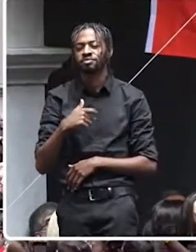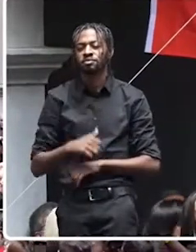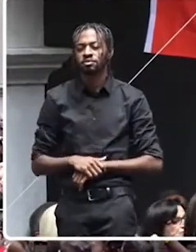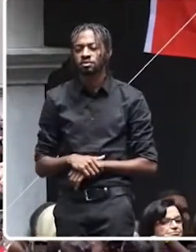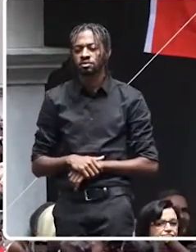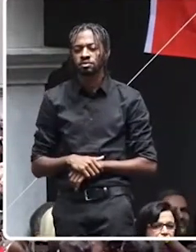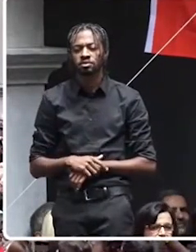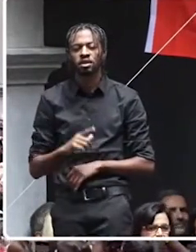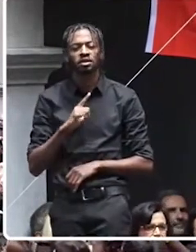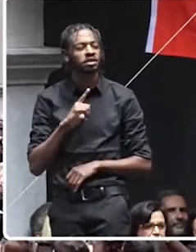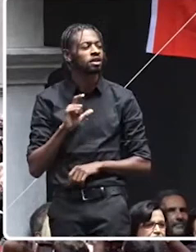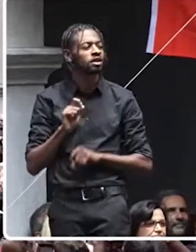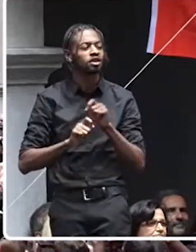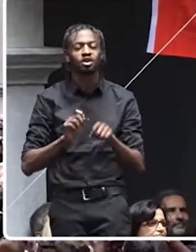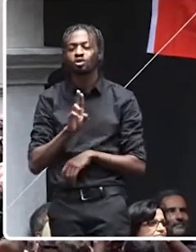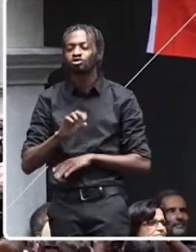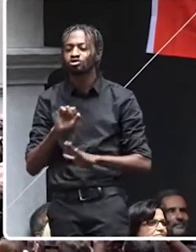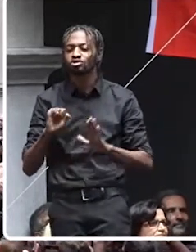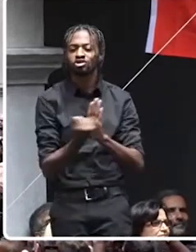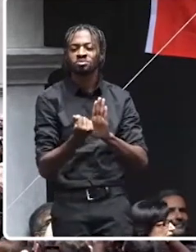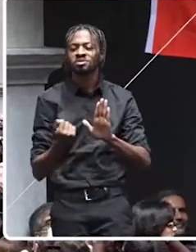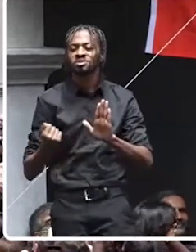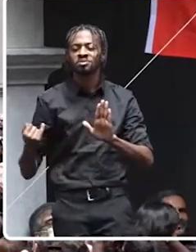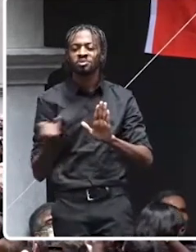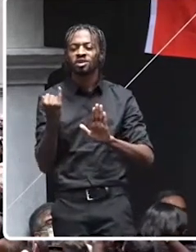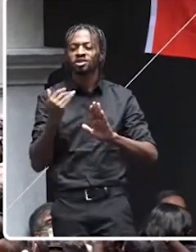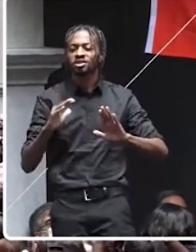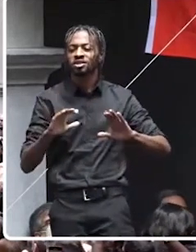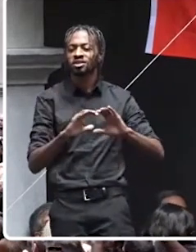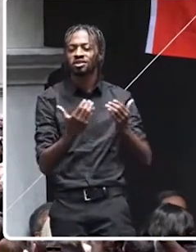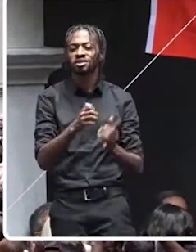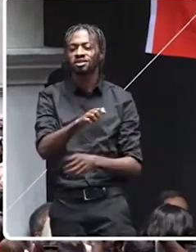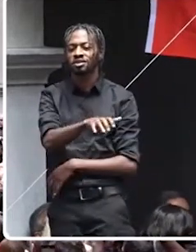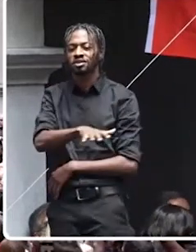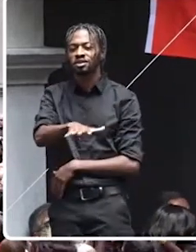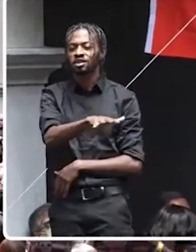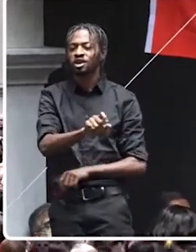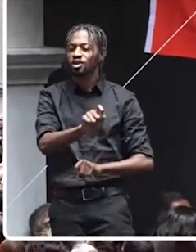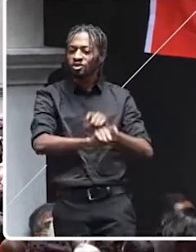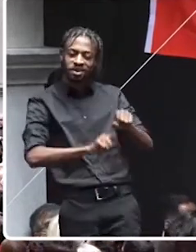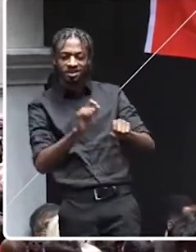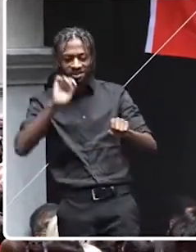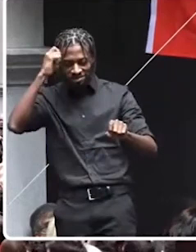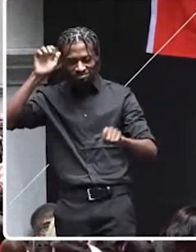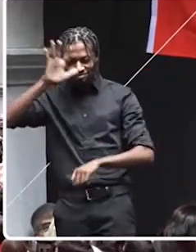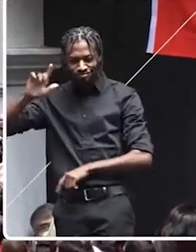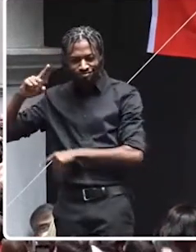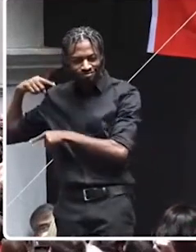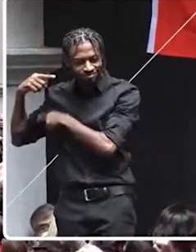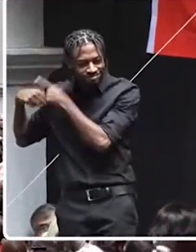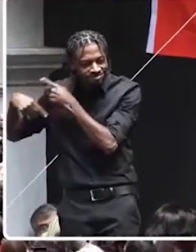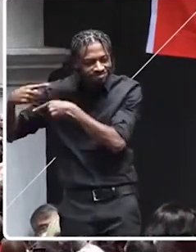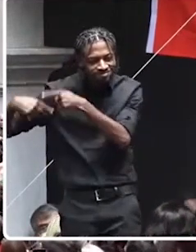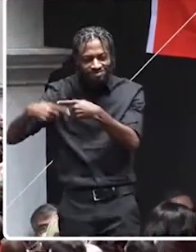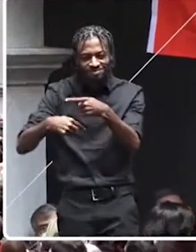símbolos importantíssimos das comunidades de matriz africana, das religiões de matriz